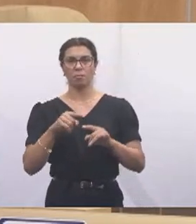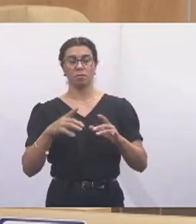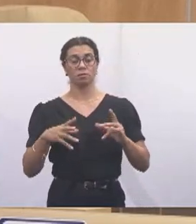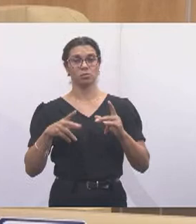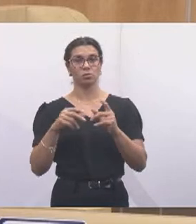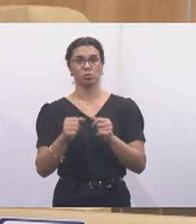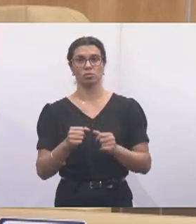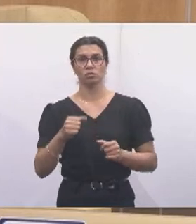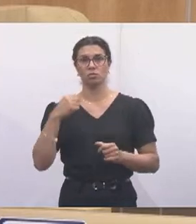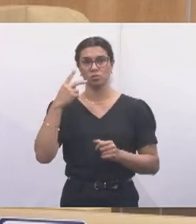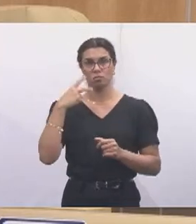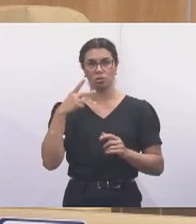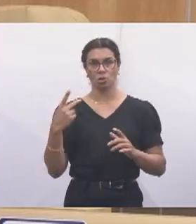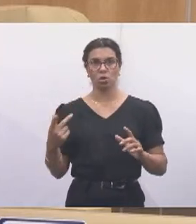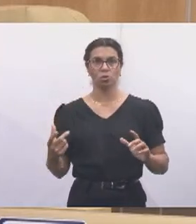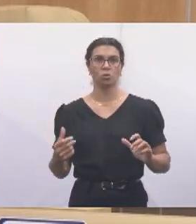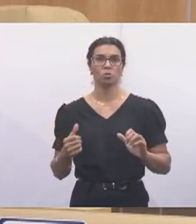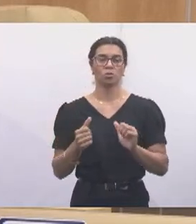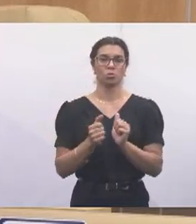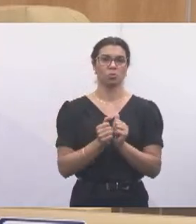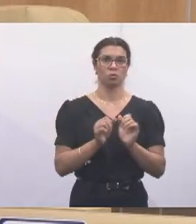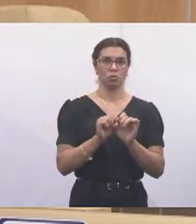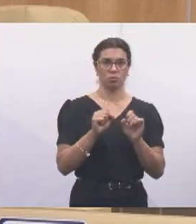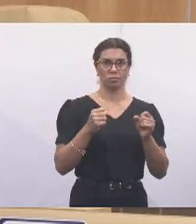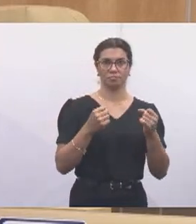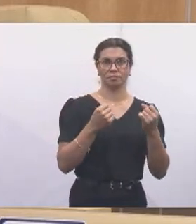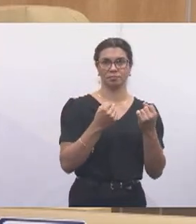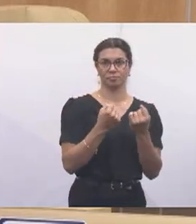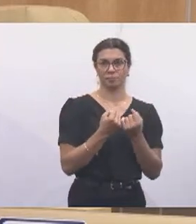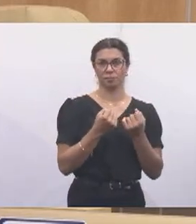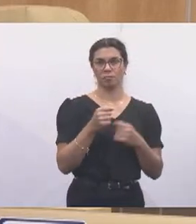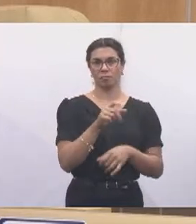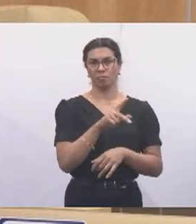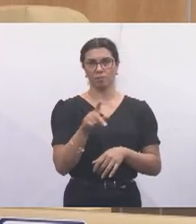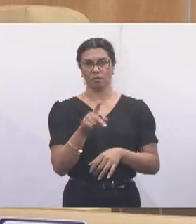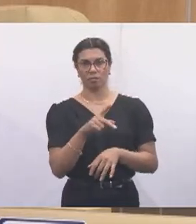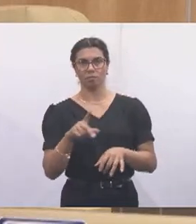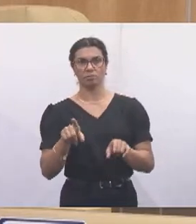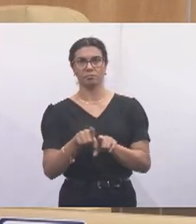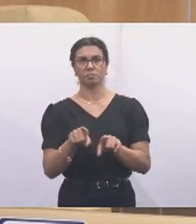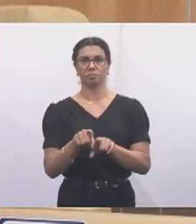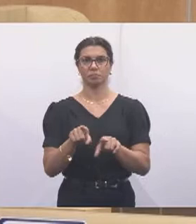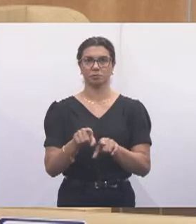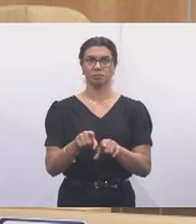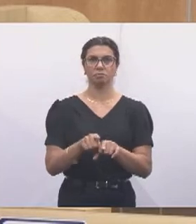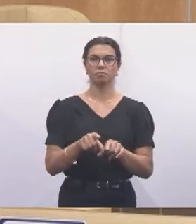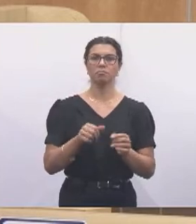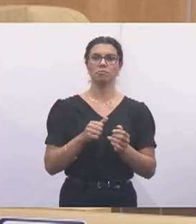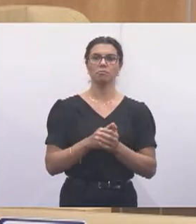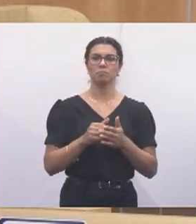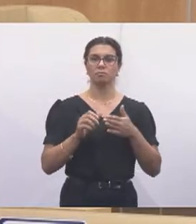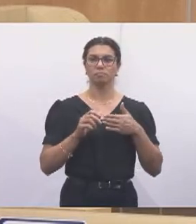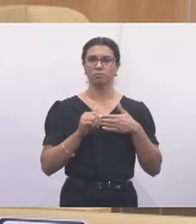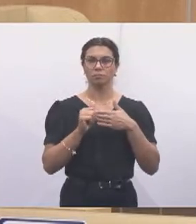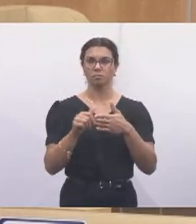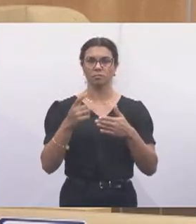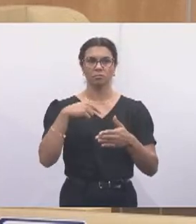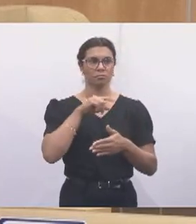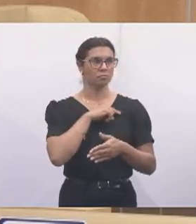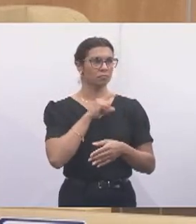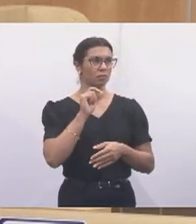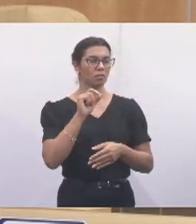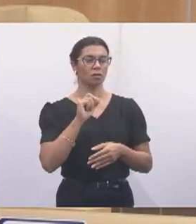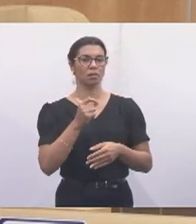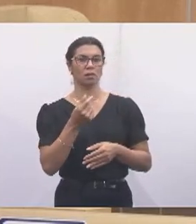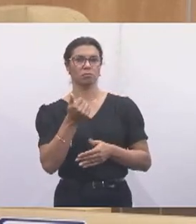vereadores, juntamente com o sindicato e com os professores, direcionamos a nossa emenda impositiva